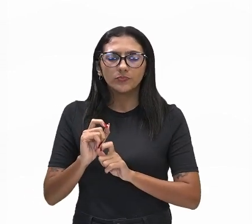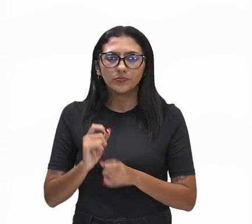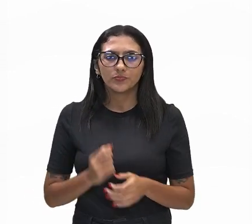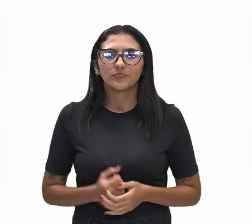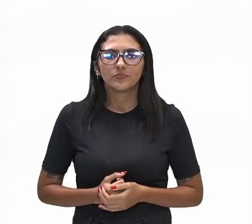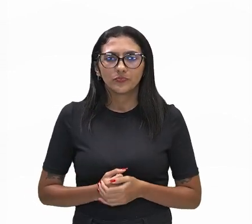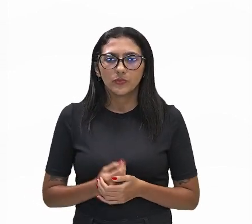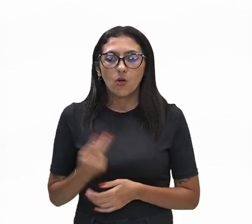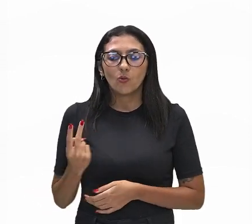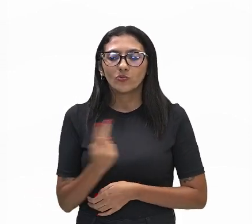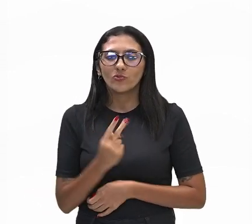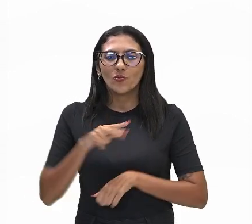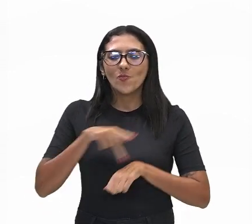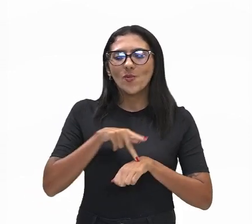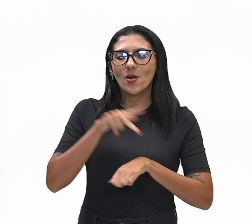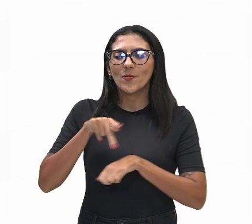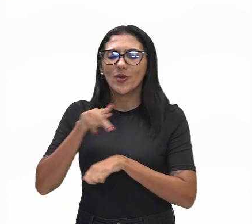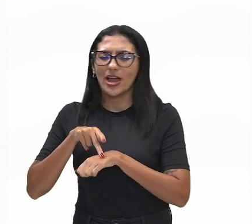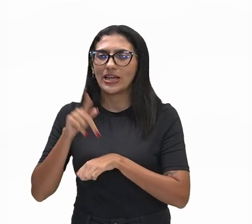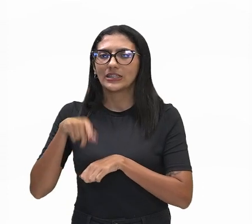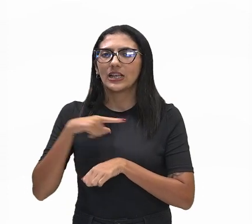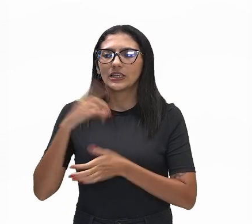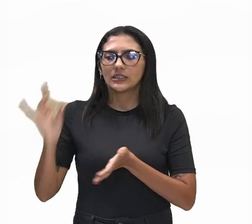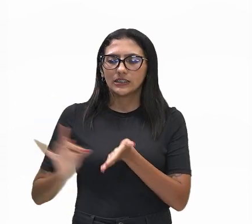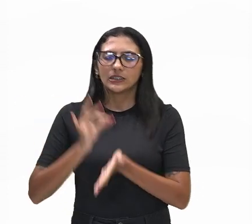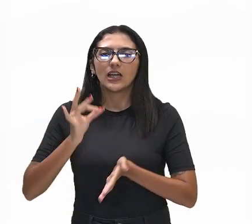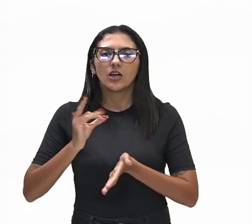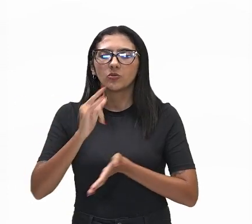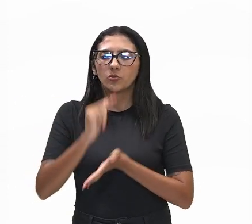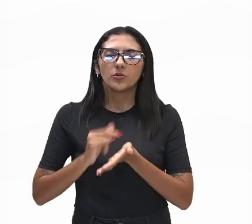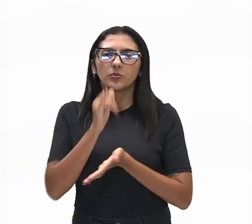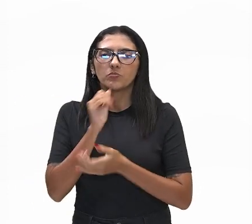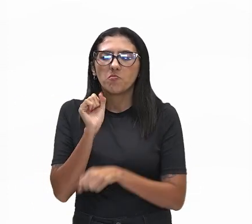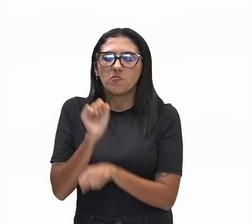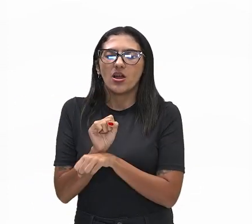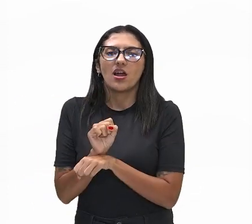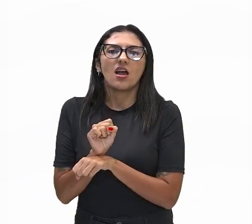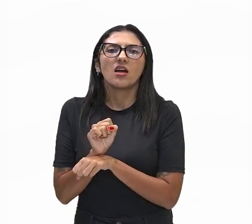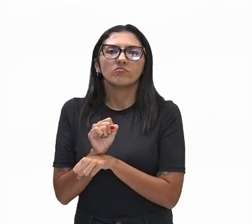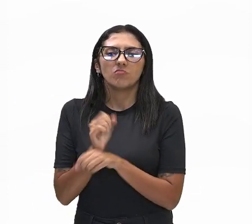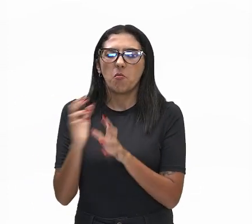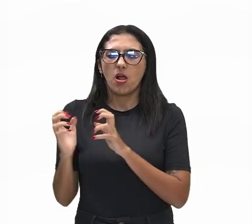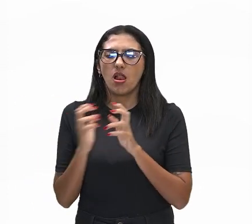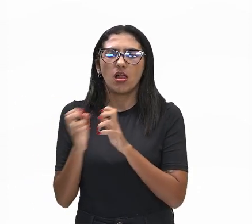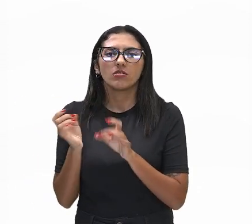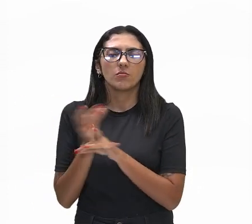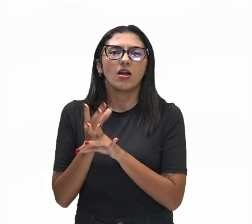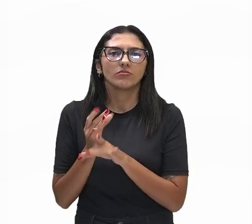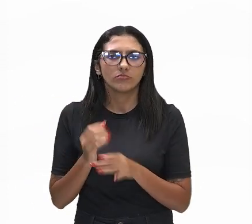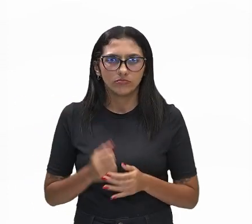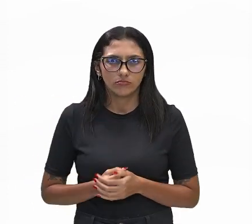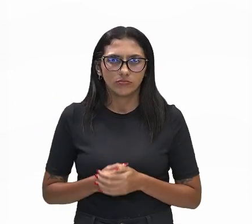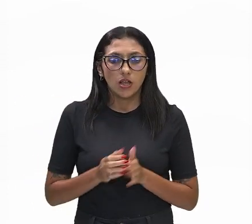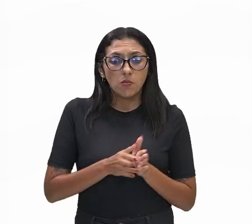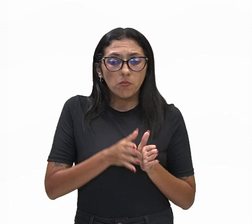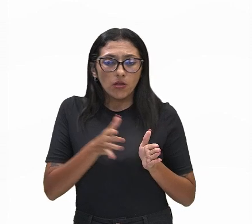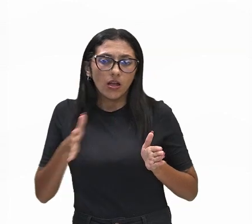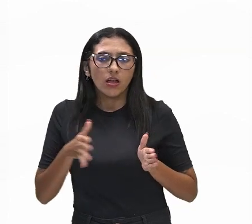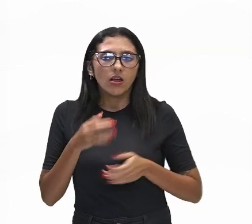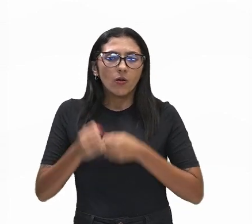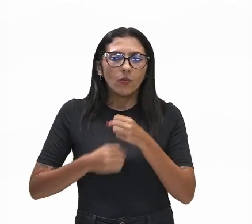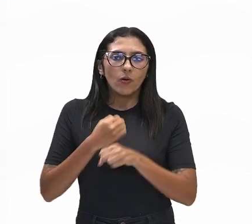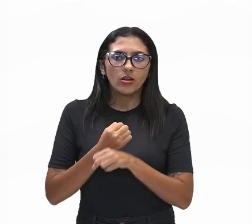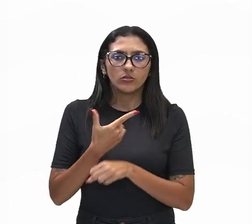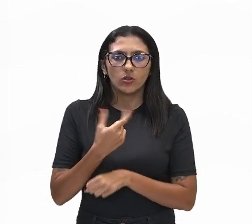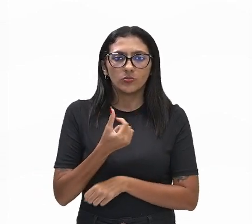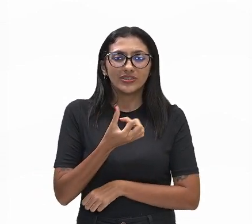lados vão assinar um acordo de cessar-fogo, parou a briga aí. E em 2016, infelizmente, houve aí uma